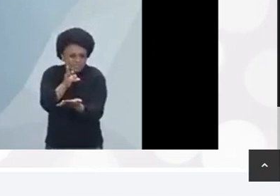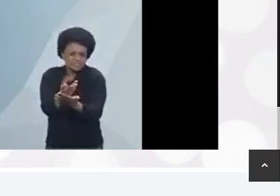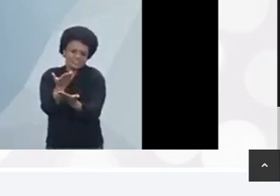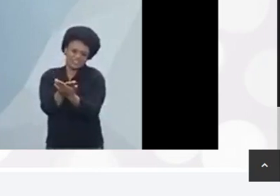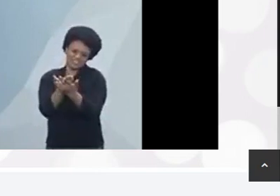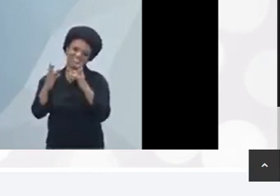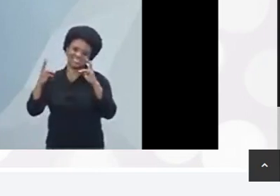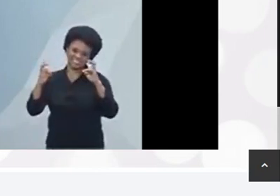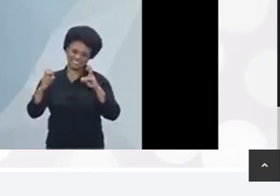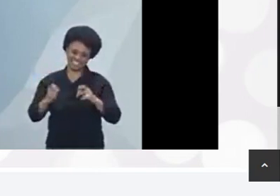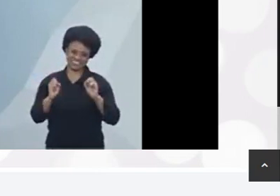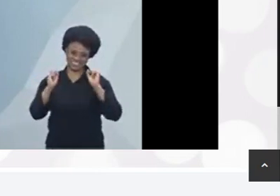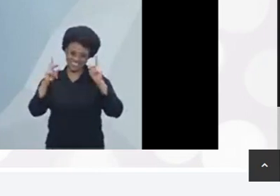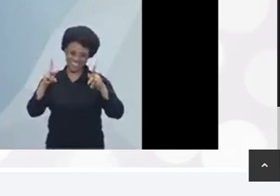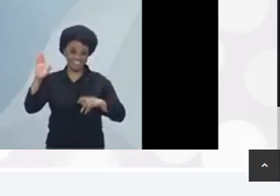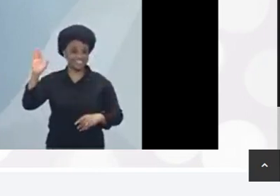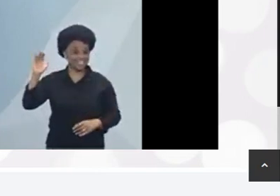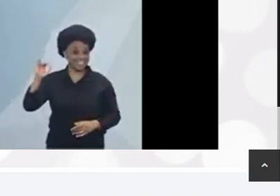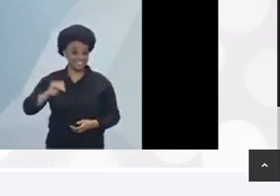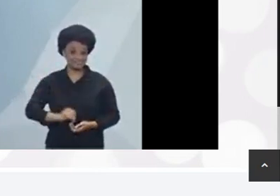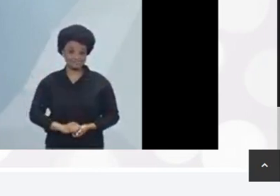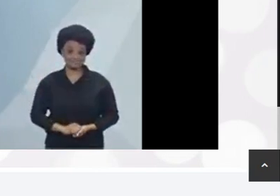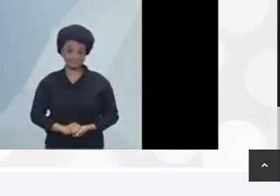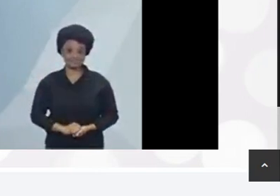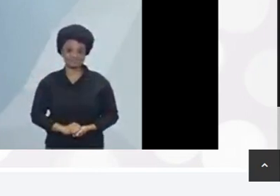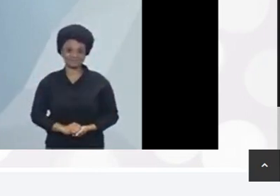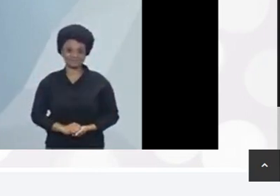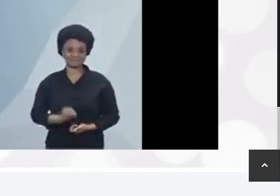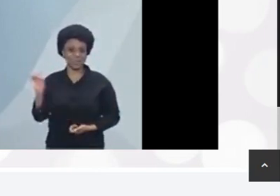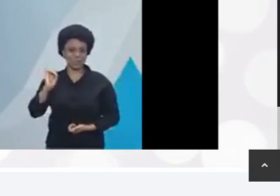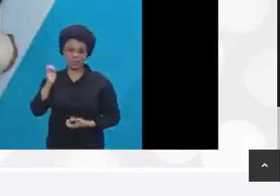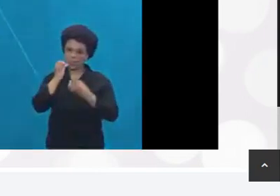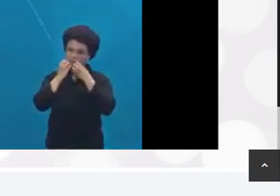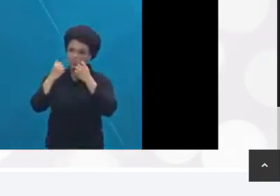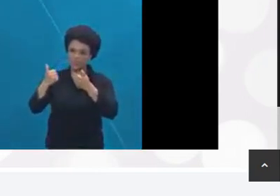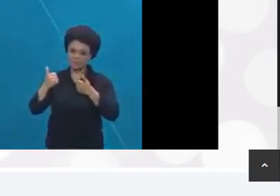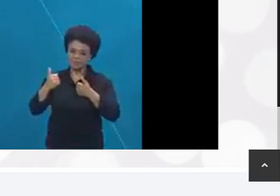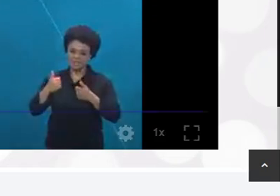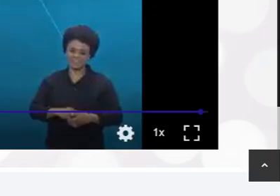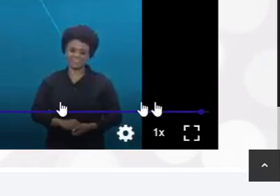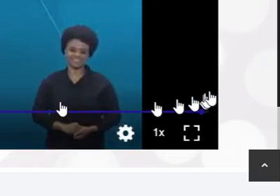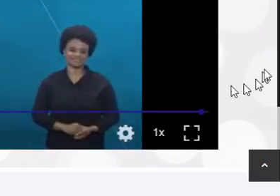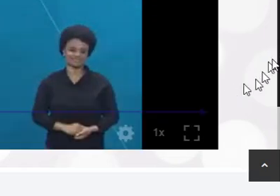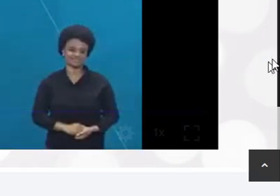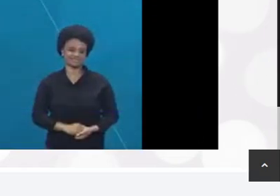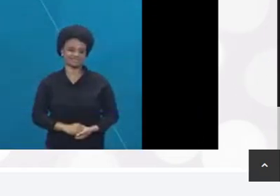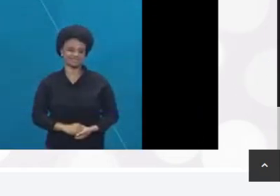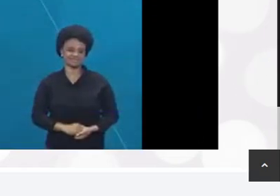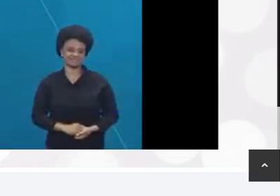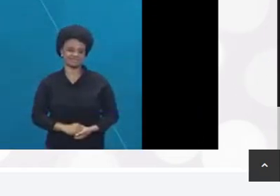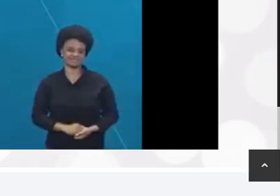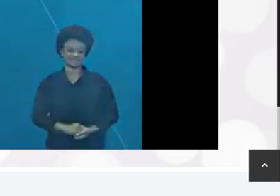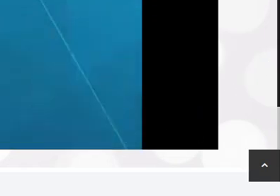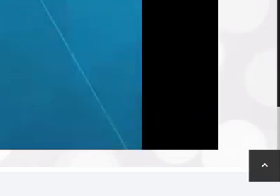ok? Até a próxima! Oi, tudo bem? Eu já tô indo por aí.